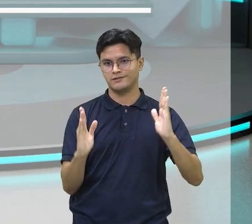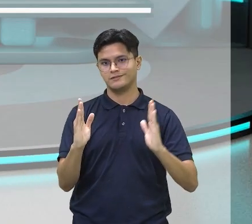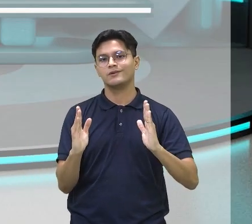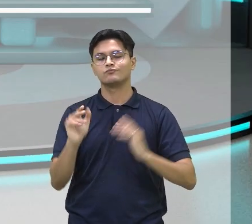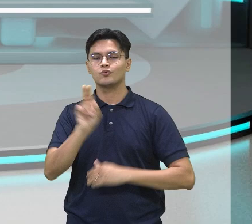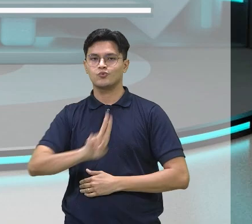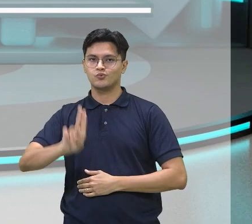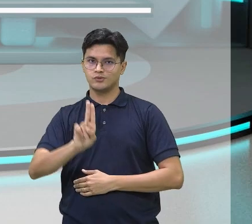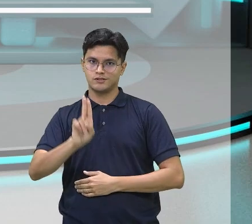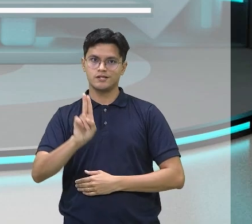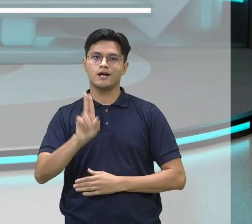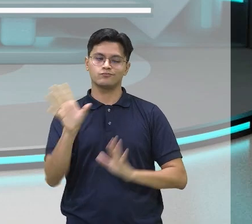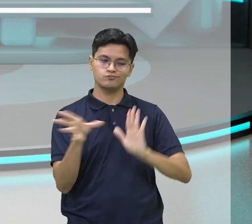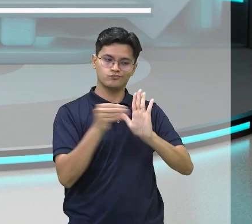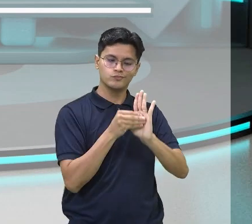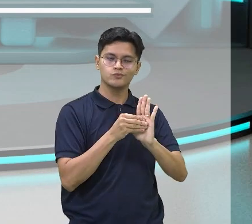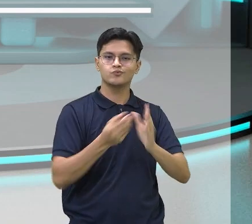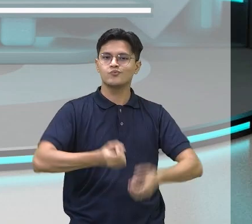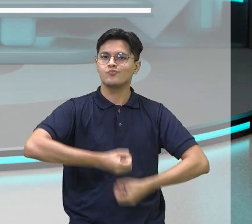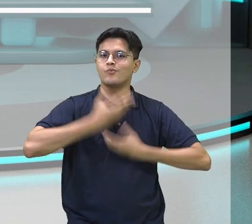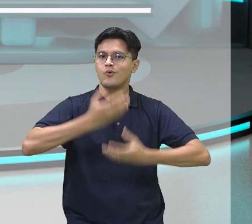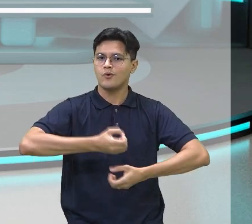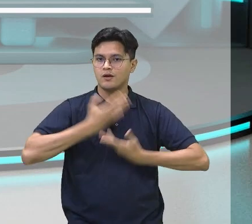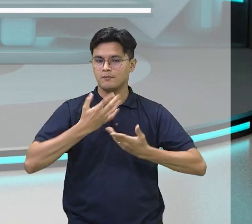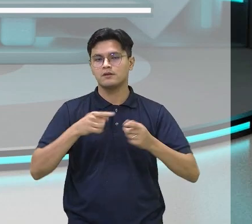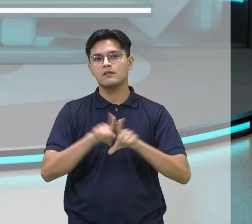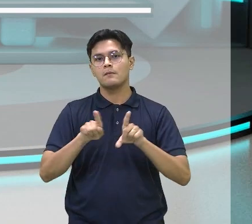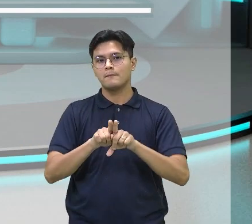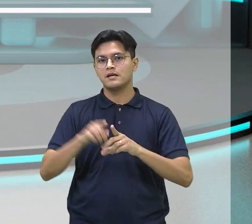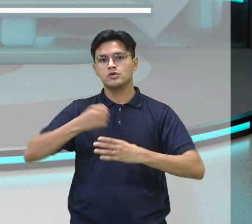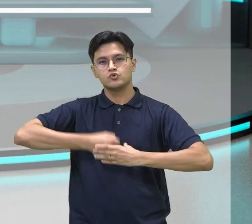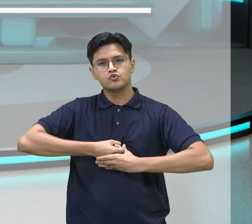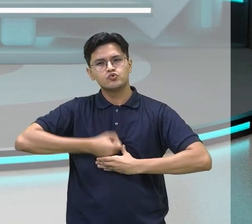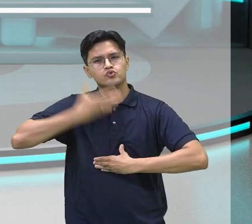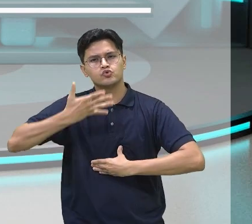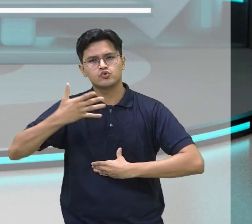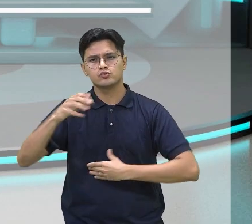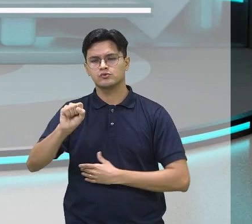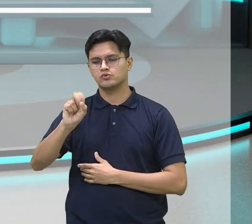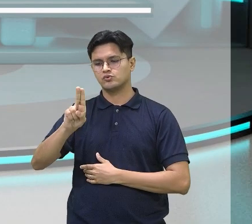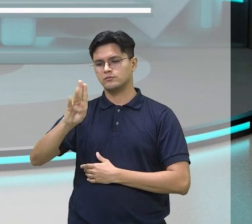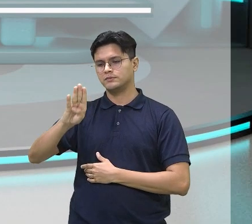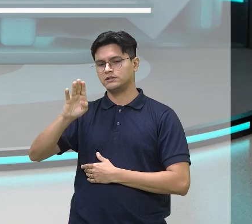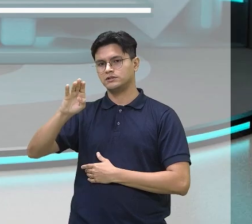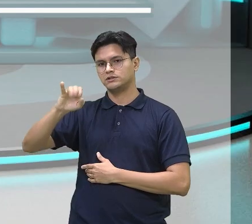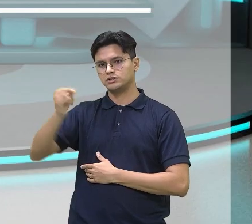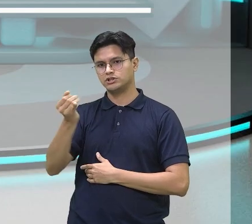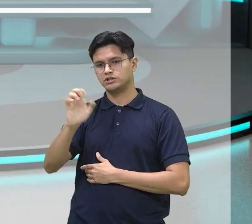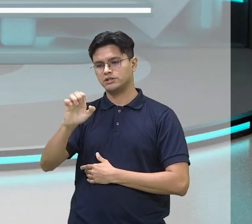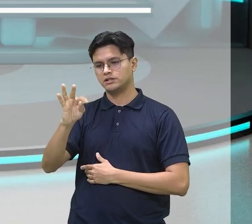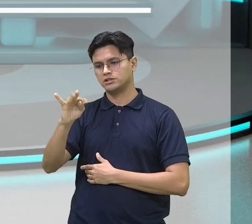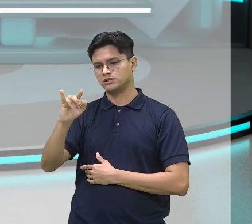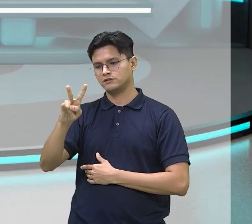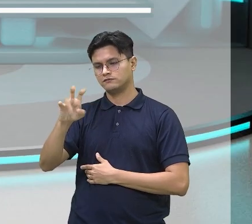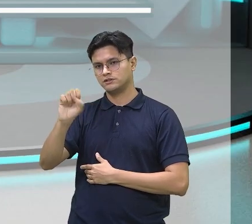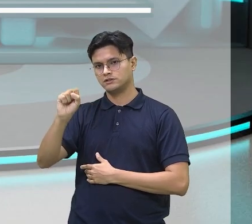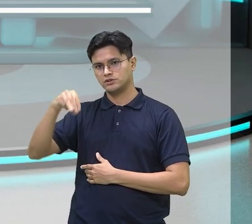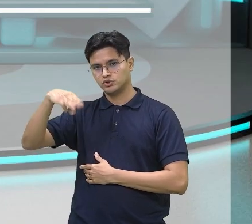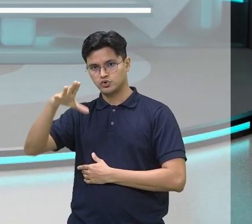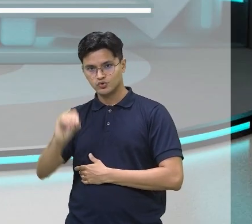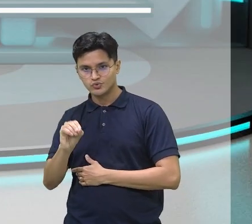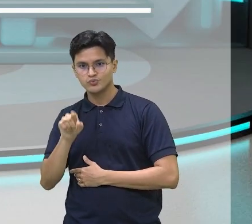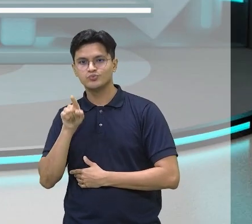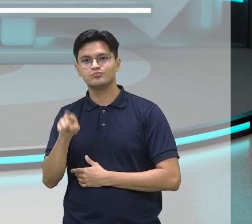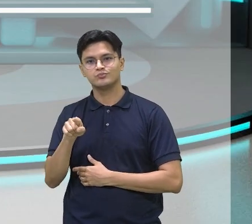Abreu. Subjetivismo e emoção como forças dominantes na construção poética,